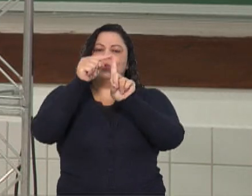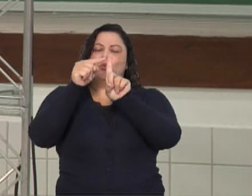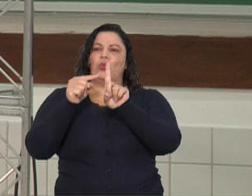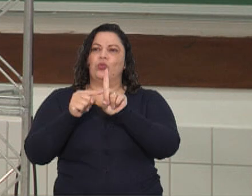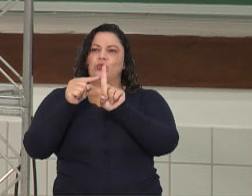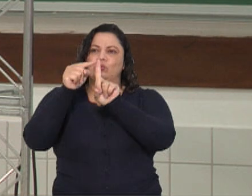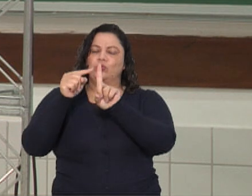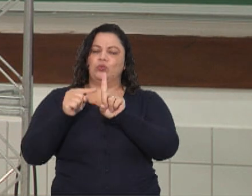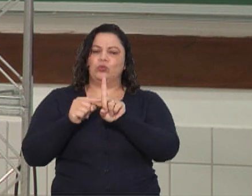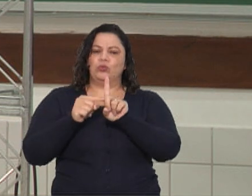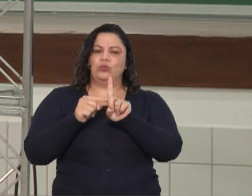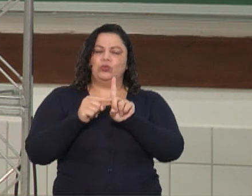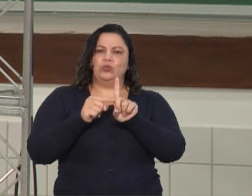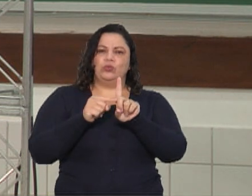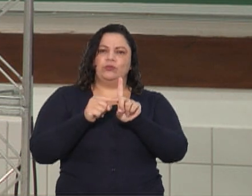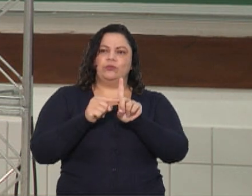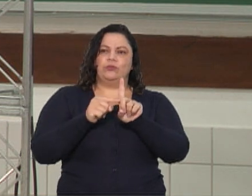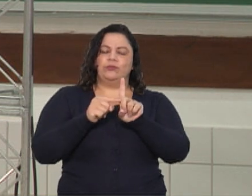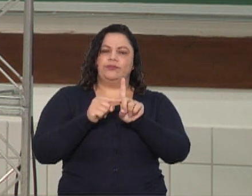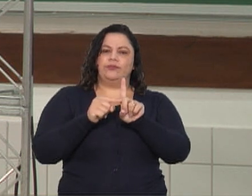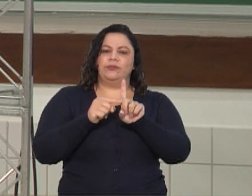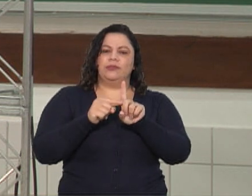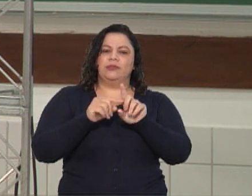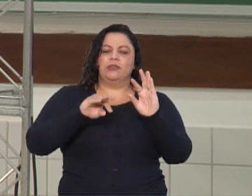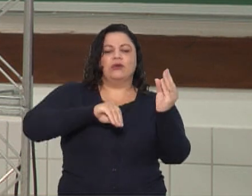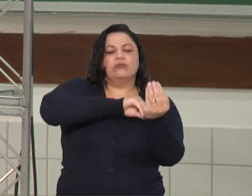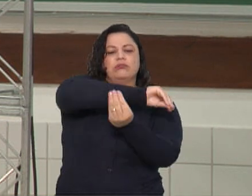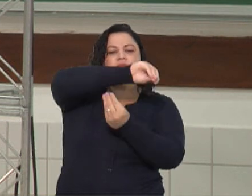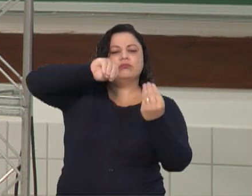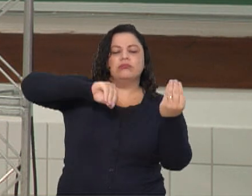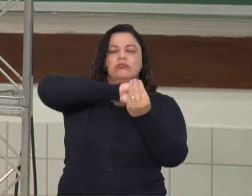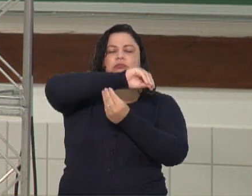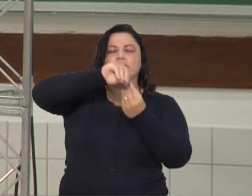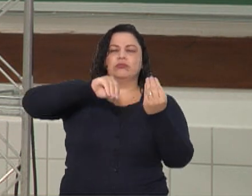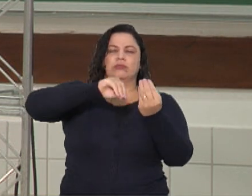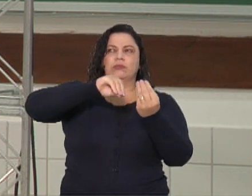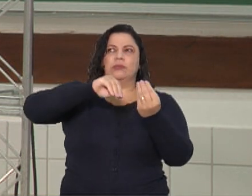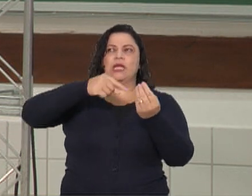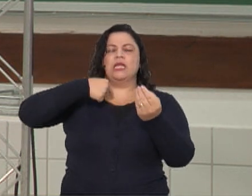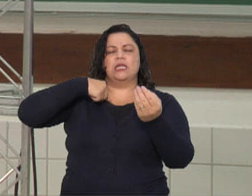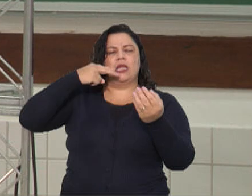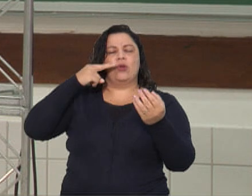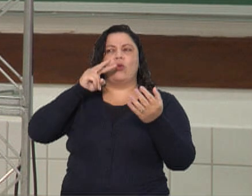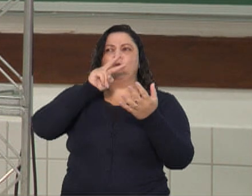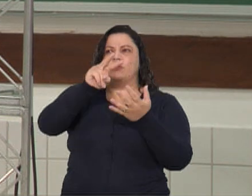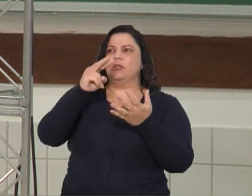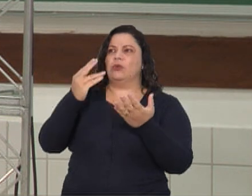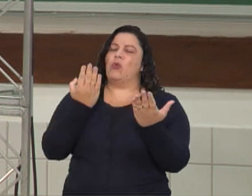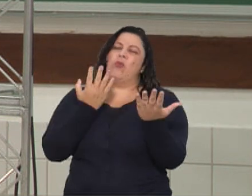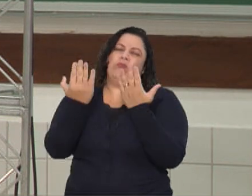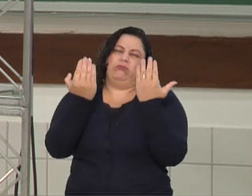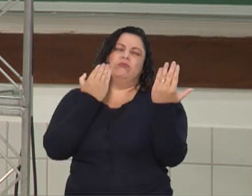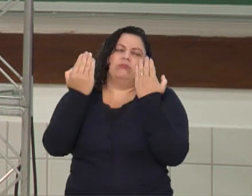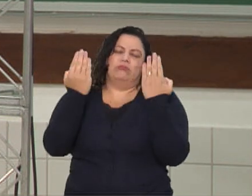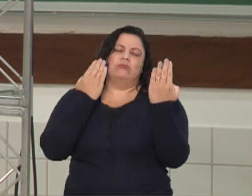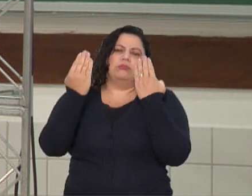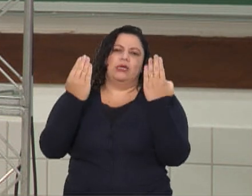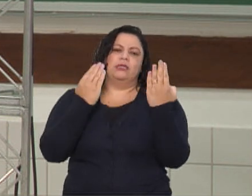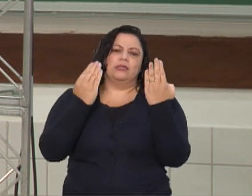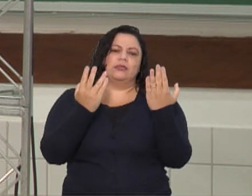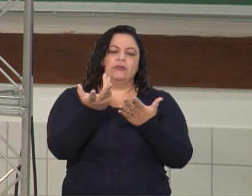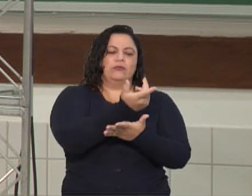harmonia algo que vai deixá-la mais rica. Então, eu comentei lá, comparei com um desenho. Se fosse uma